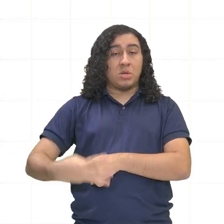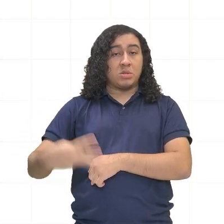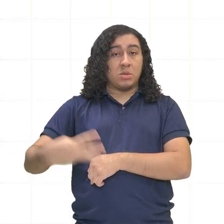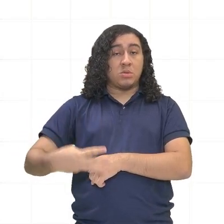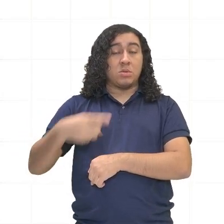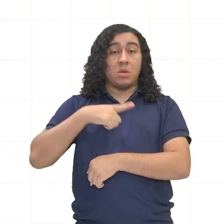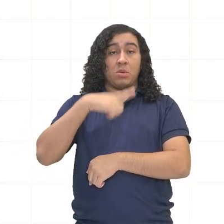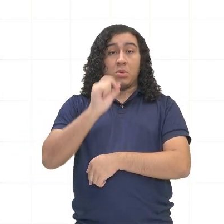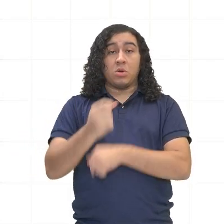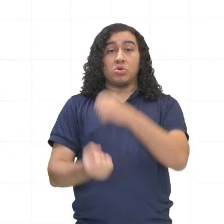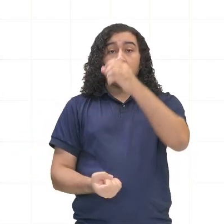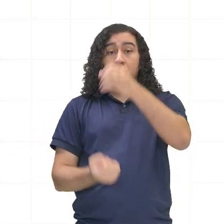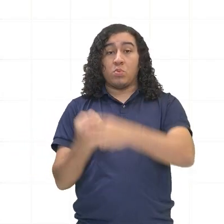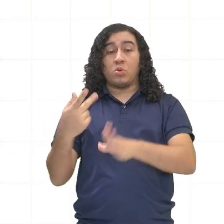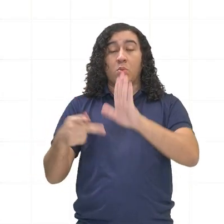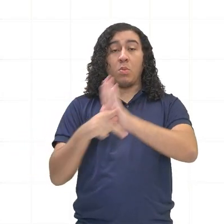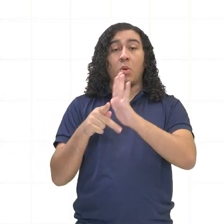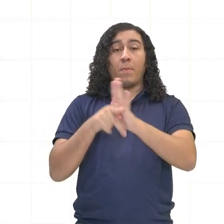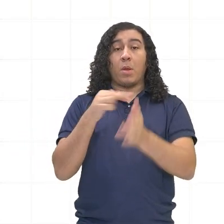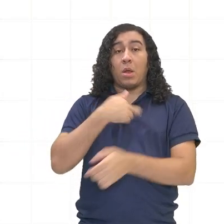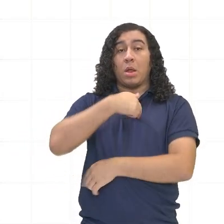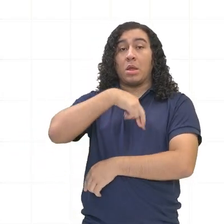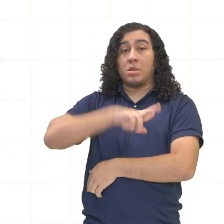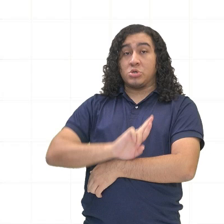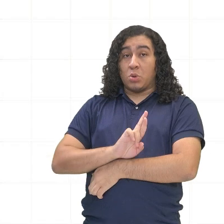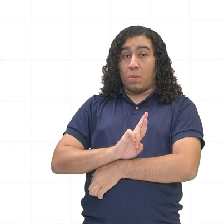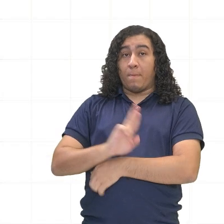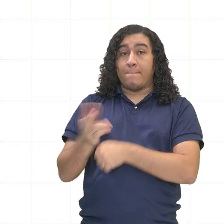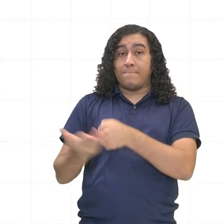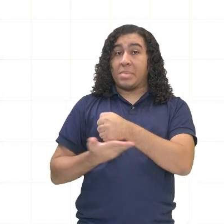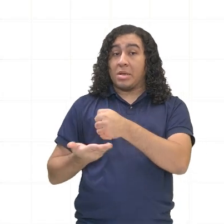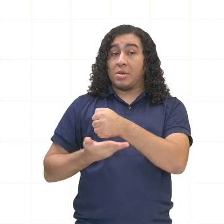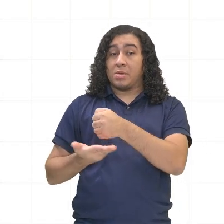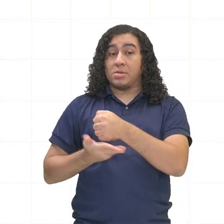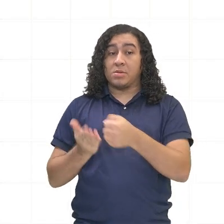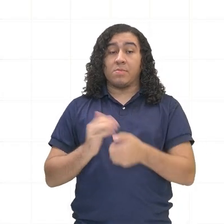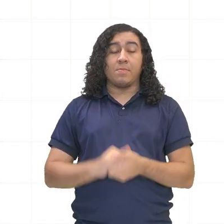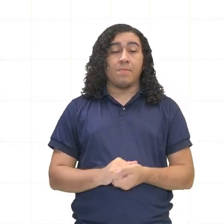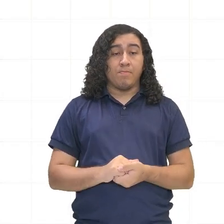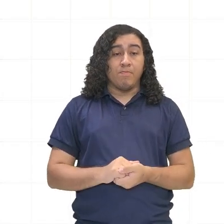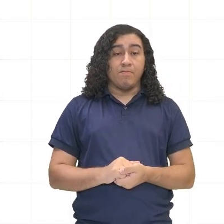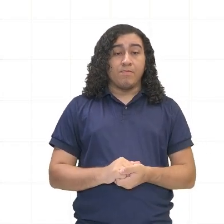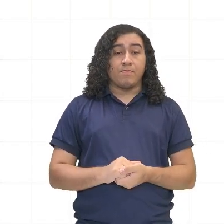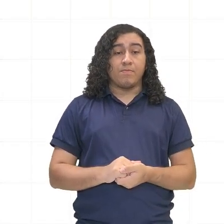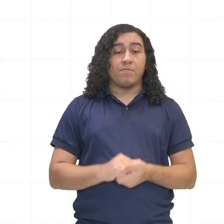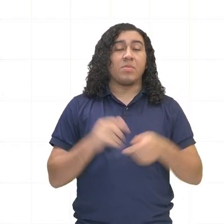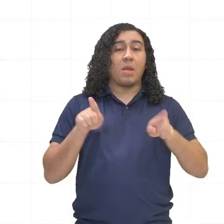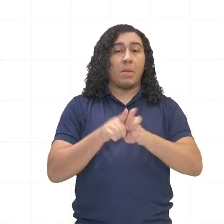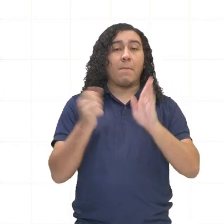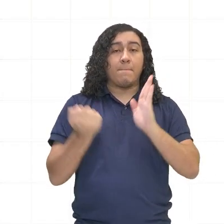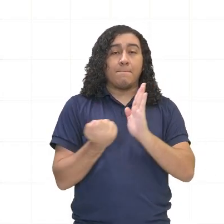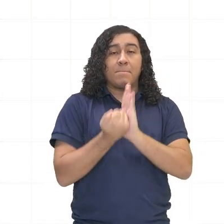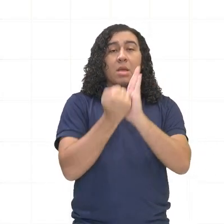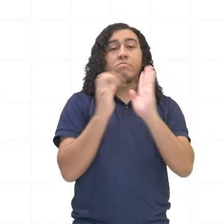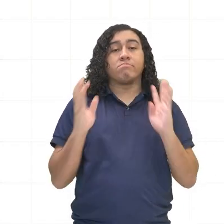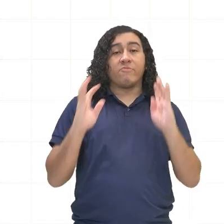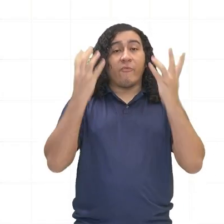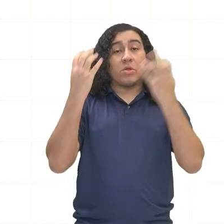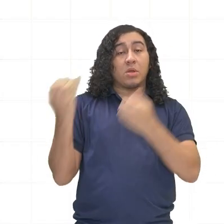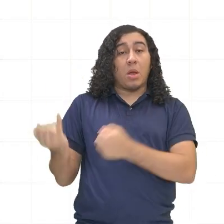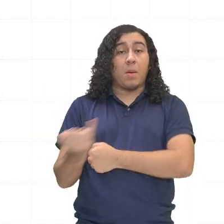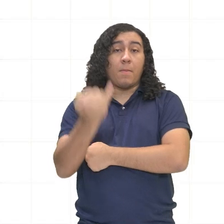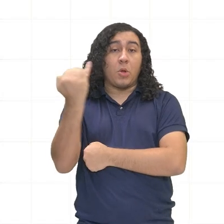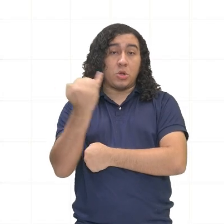Origens na religião e marcam eventos importantes para